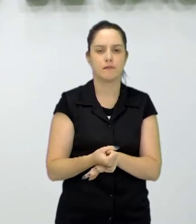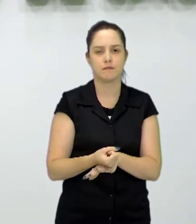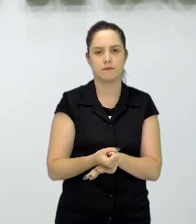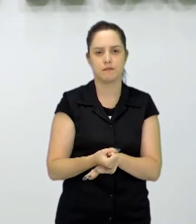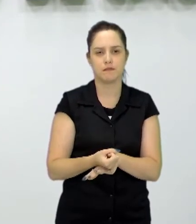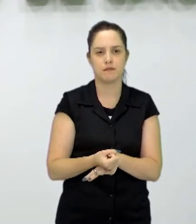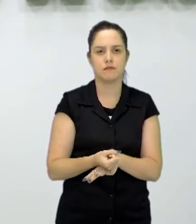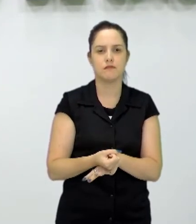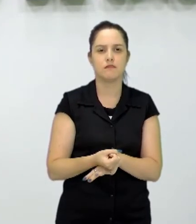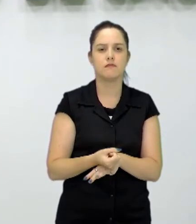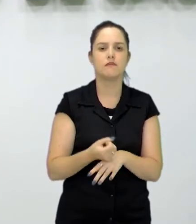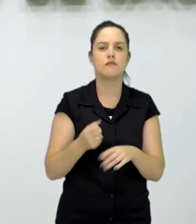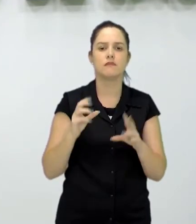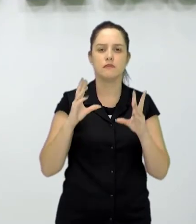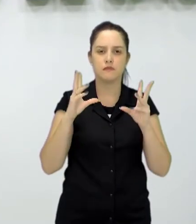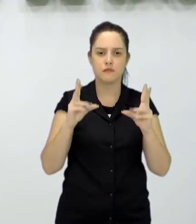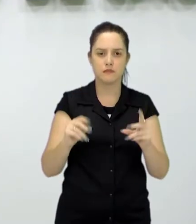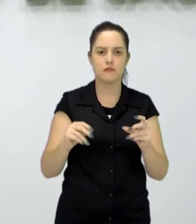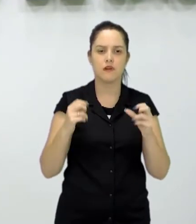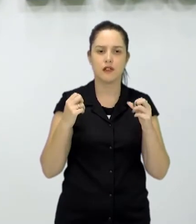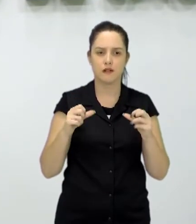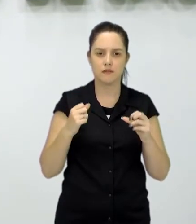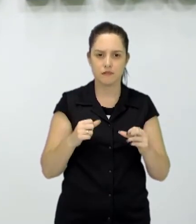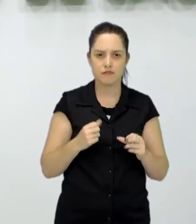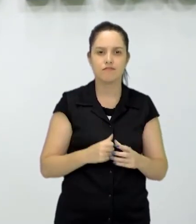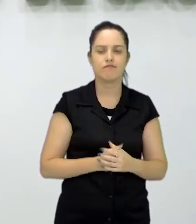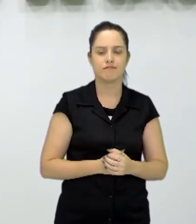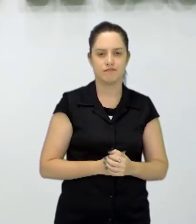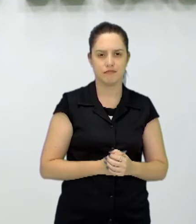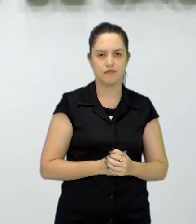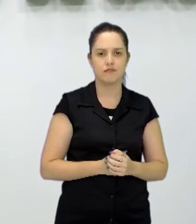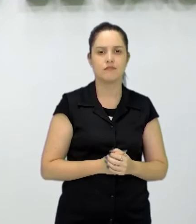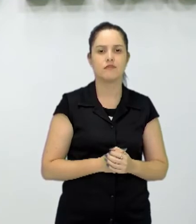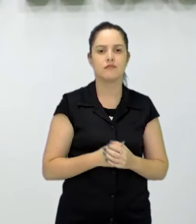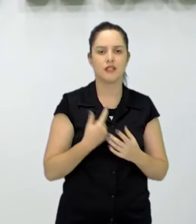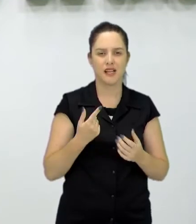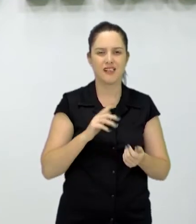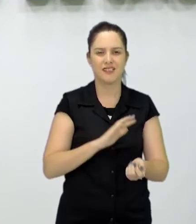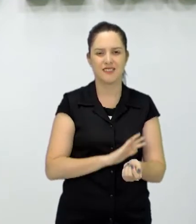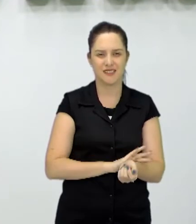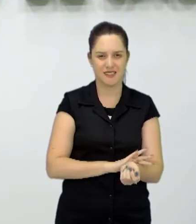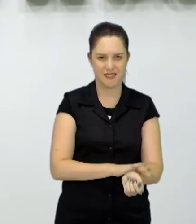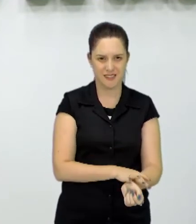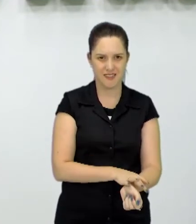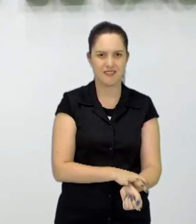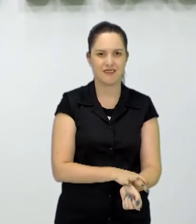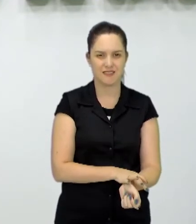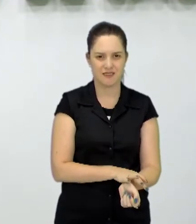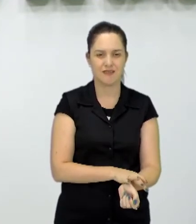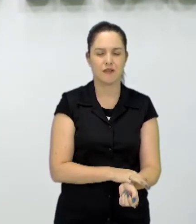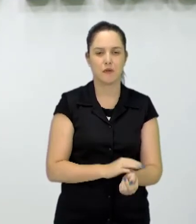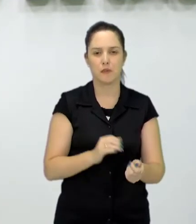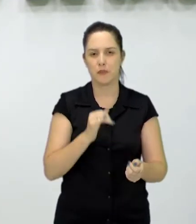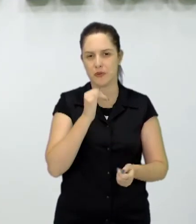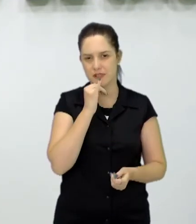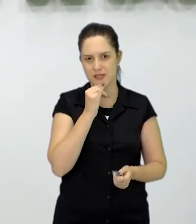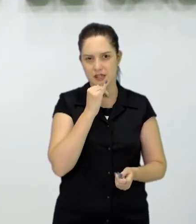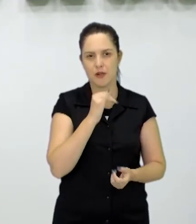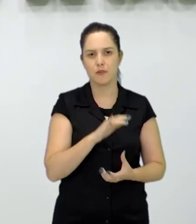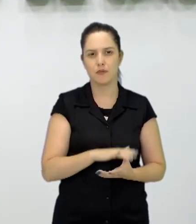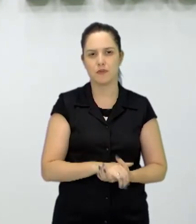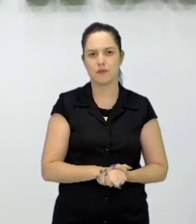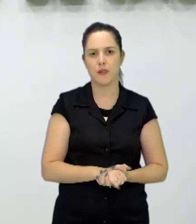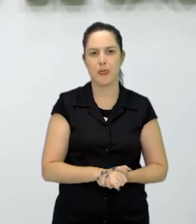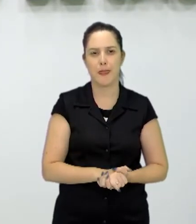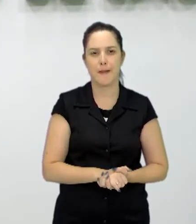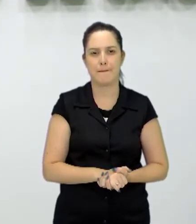que acabam sendo tendenciosos, né, e sendo racistas de maneira indireta, né, por exemplo, eu lembro